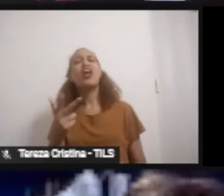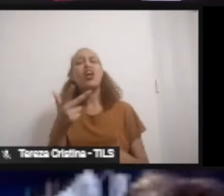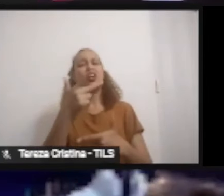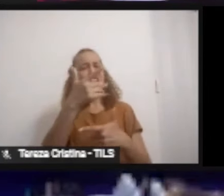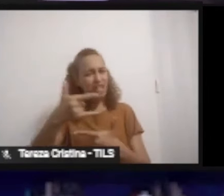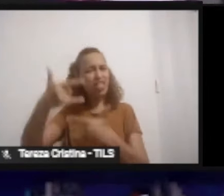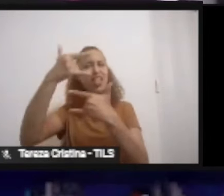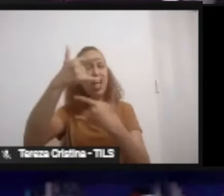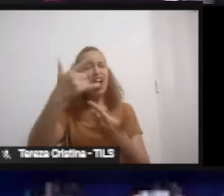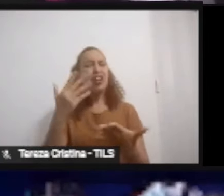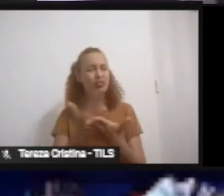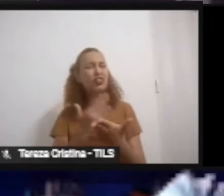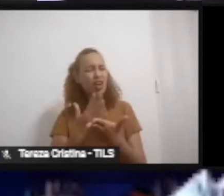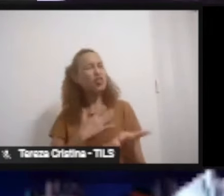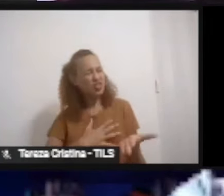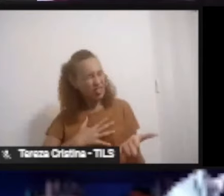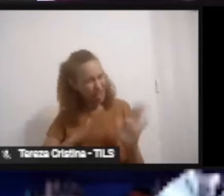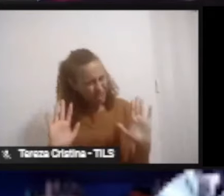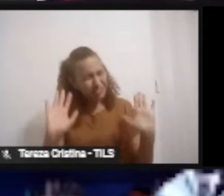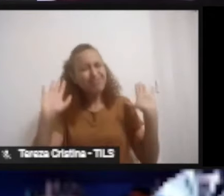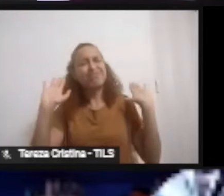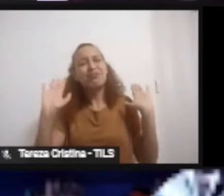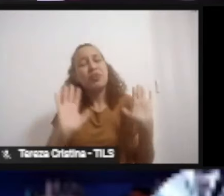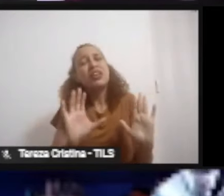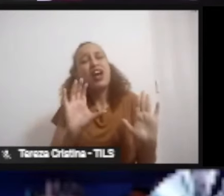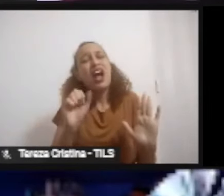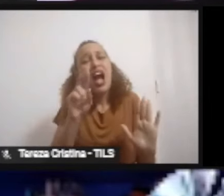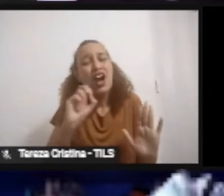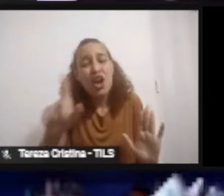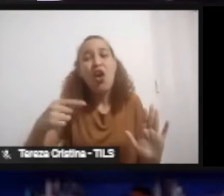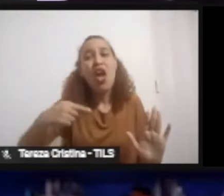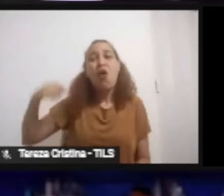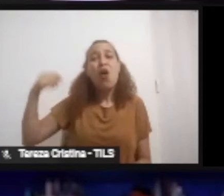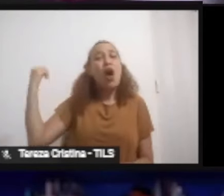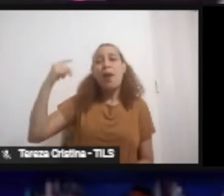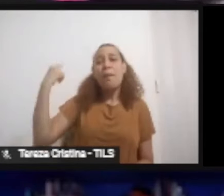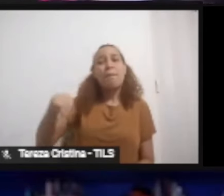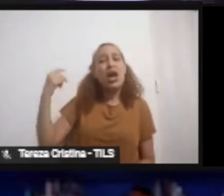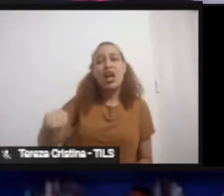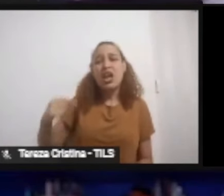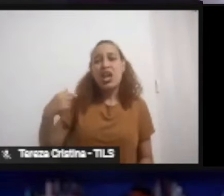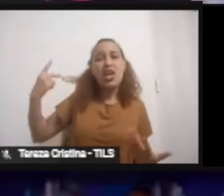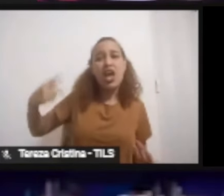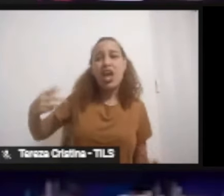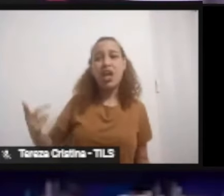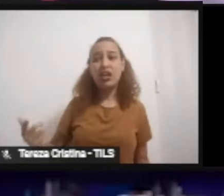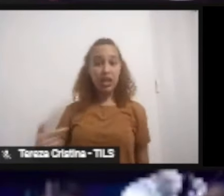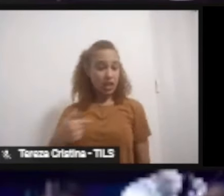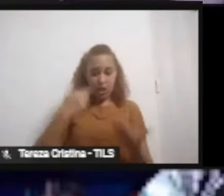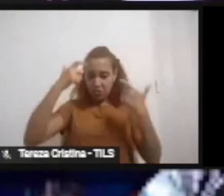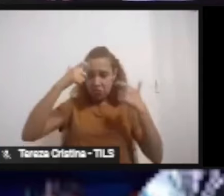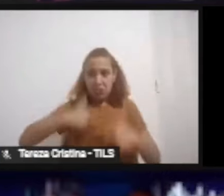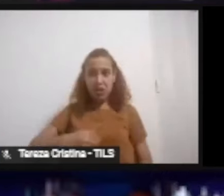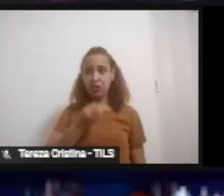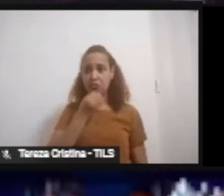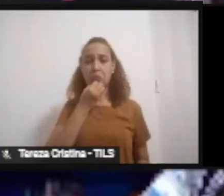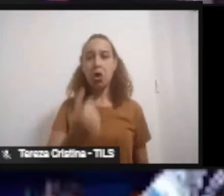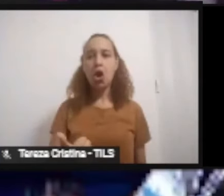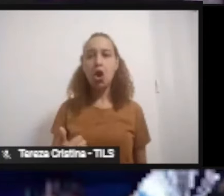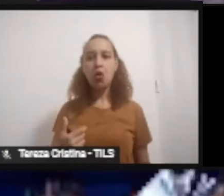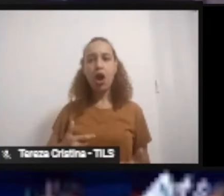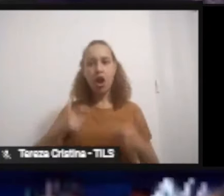livro, Carol. Mas assim, Carol, eu apanhei. E foi porque eu apanhei que eu sou uma pessoa boa,